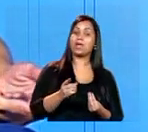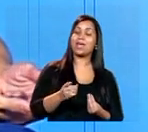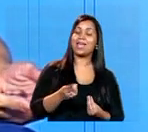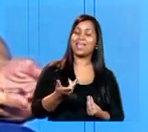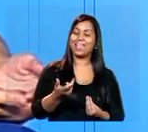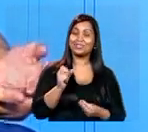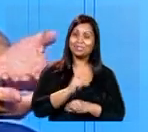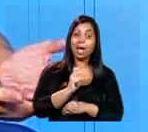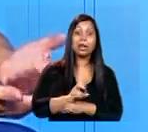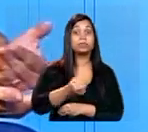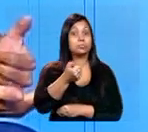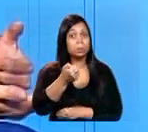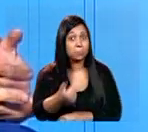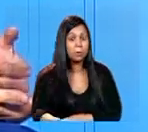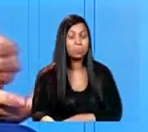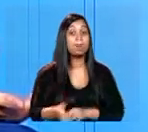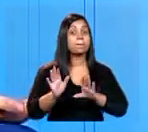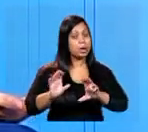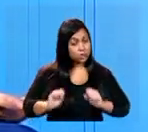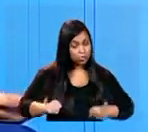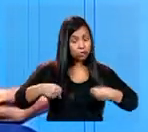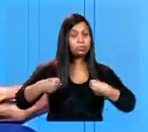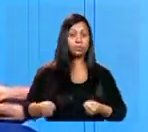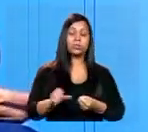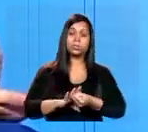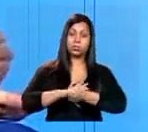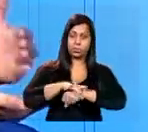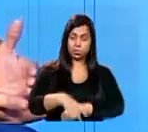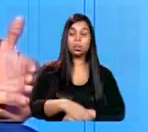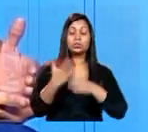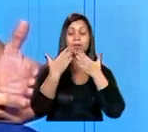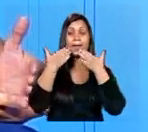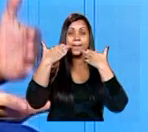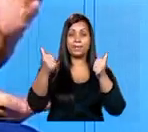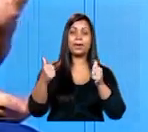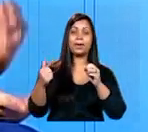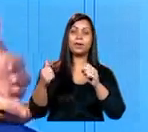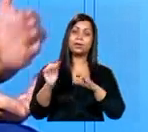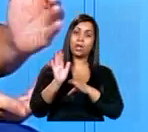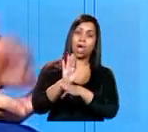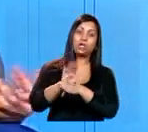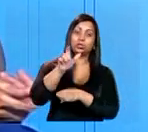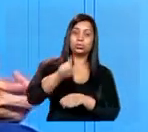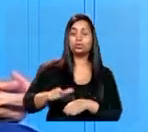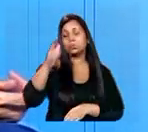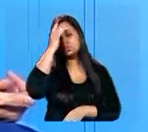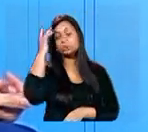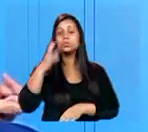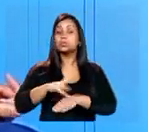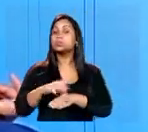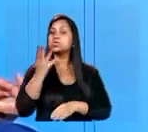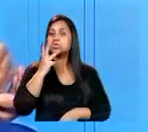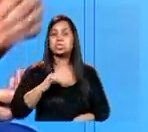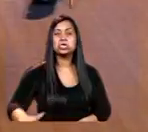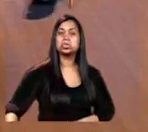conseguir, mas é o nosso esforço de garantir a segurança e a qualidade da assistência